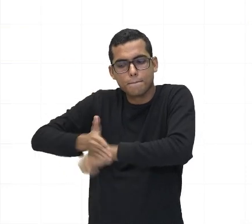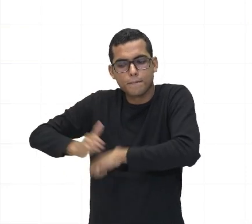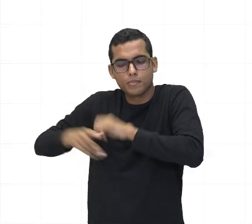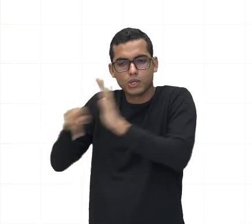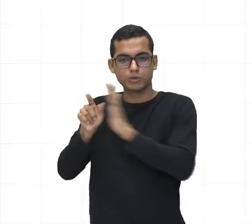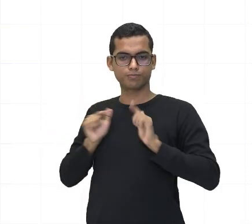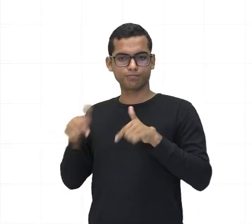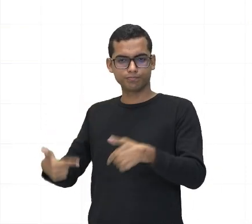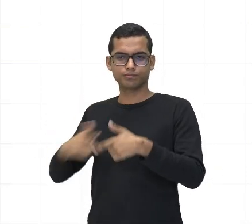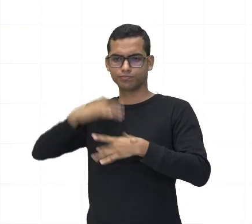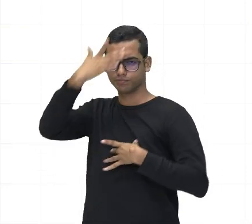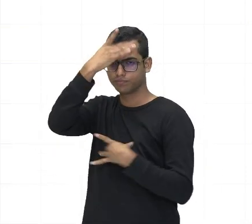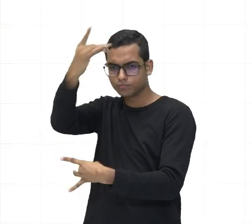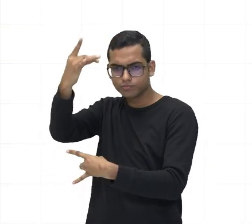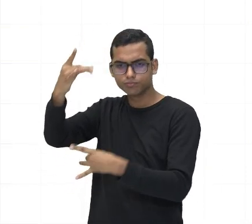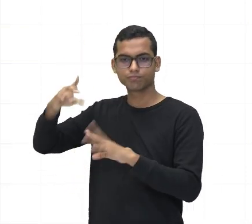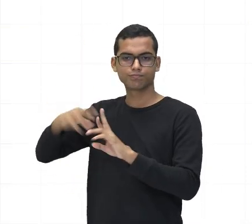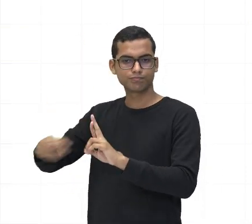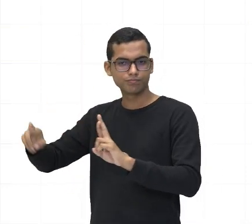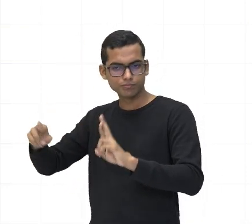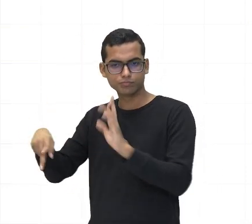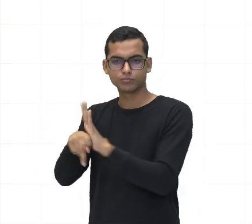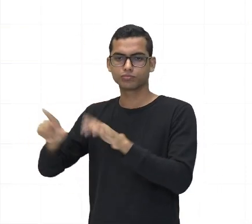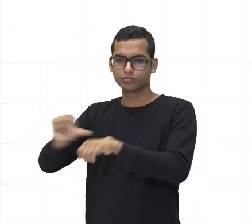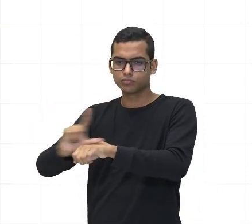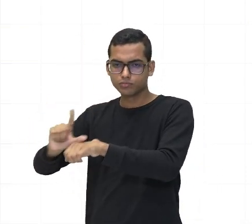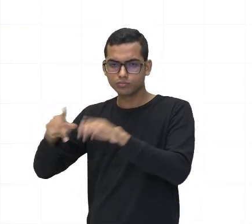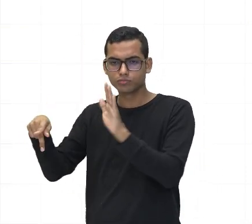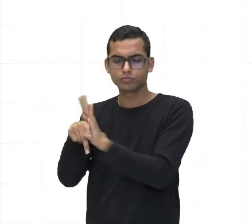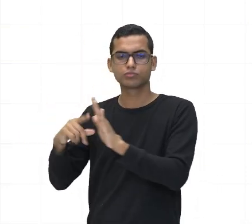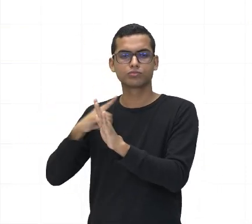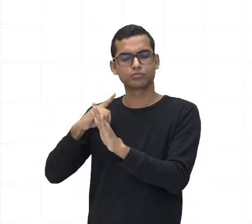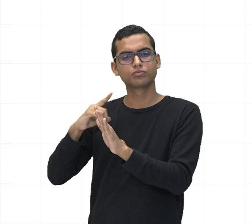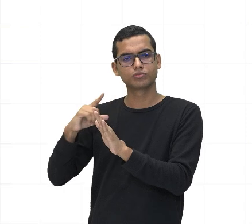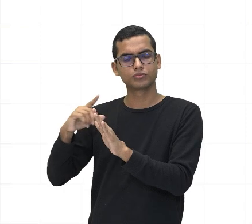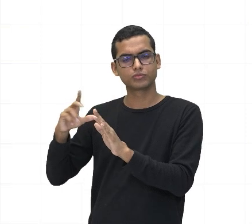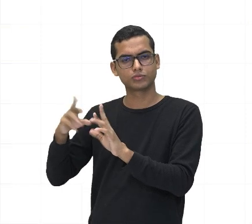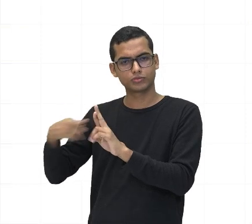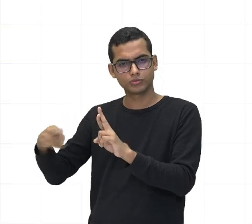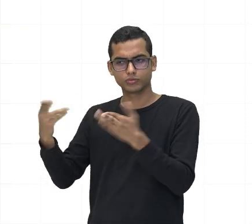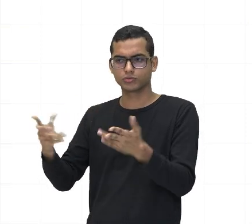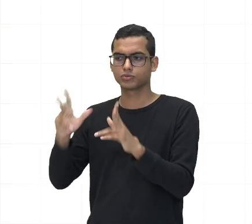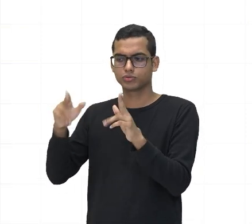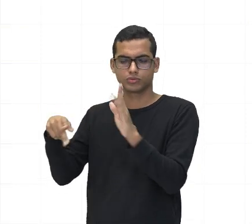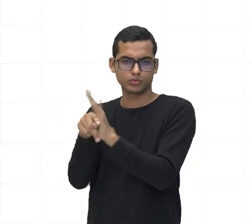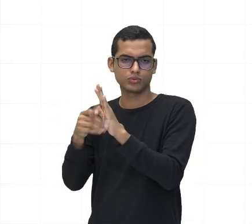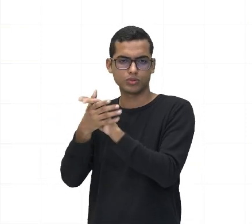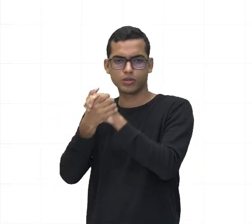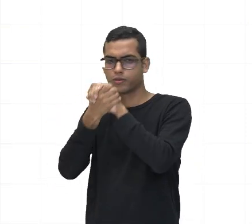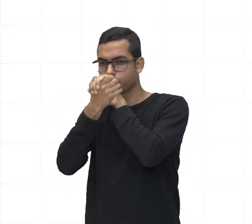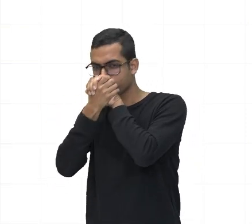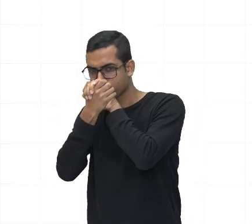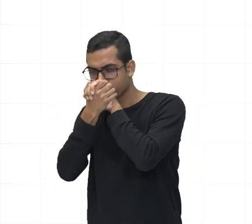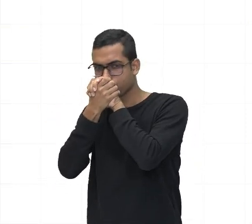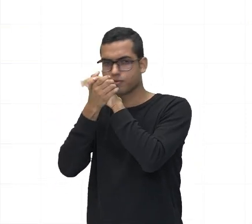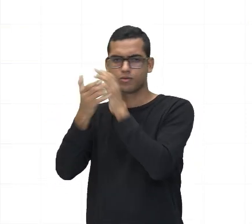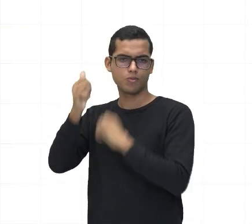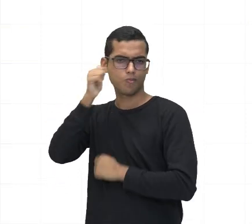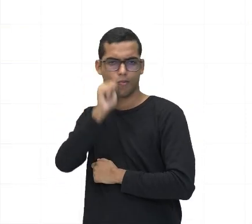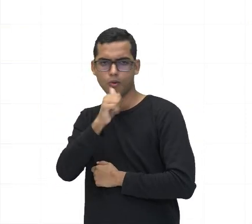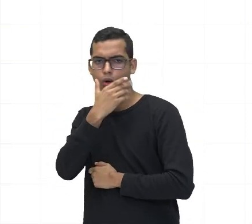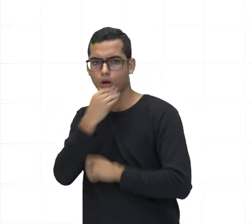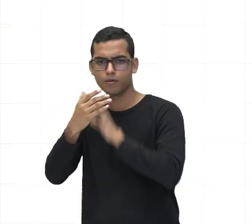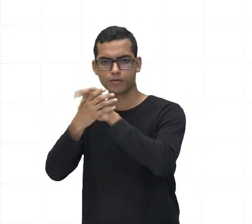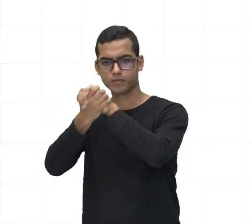religiosa, a partir dos líderes da comunidade, como eu falei, o pai e a mãe de santo, que são os líderes